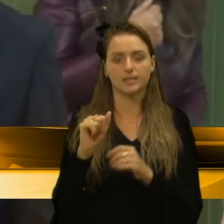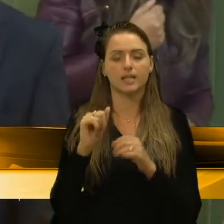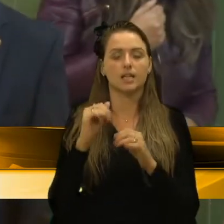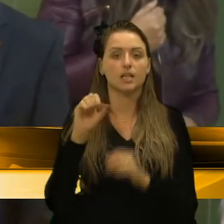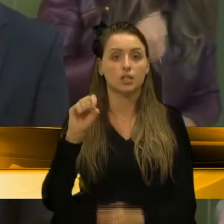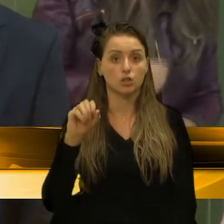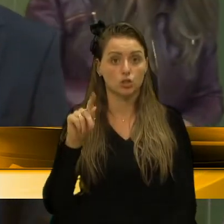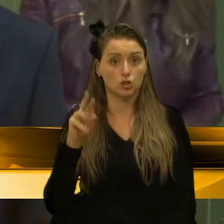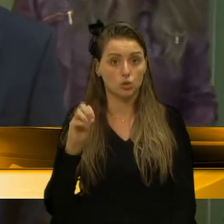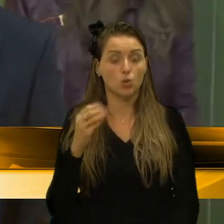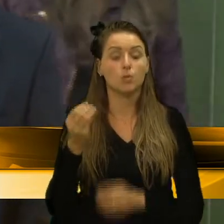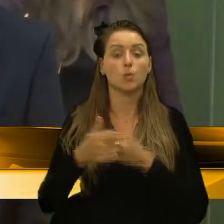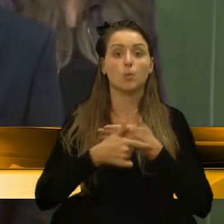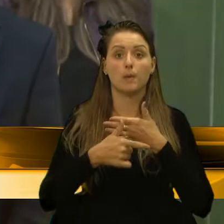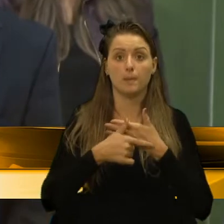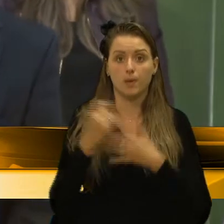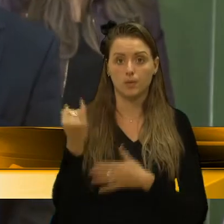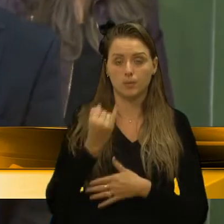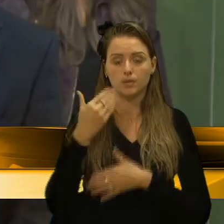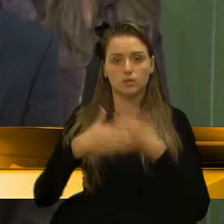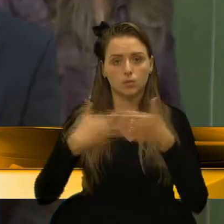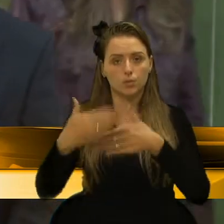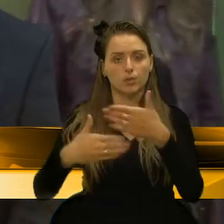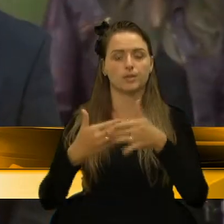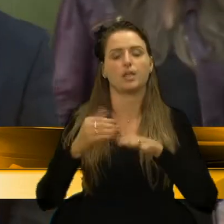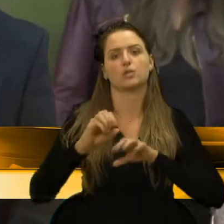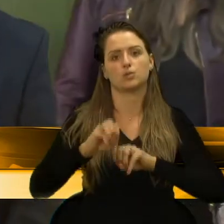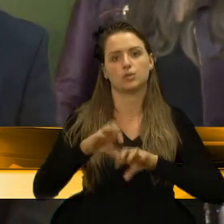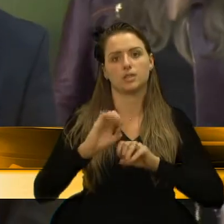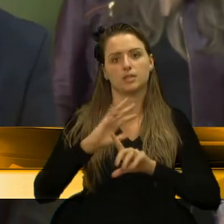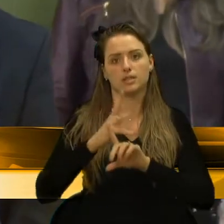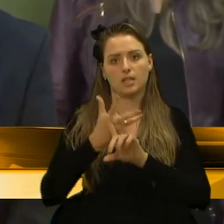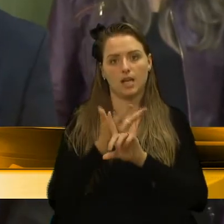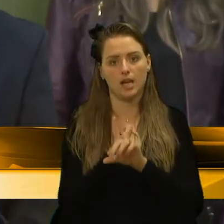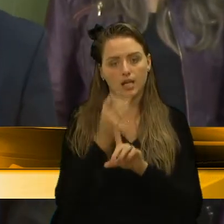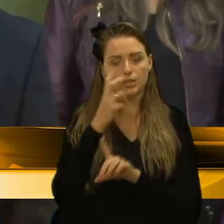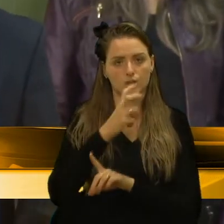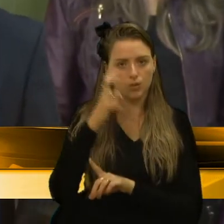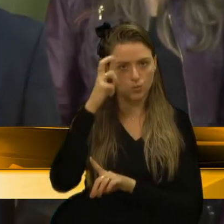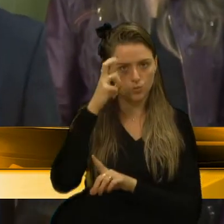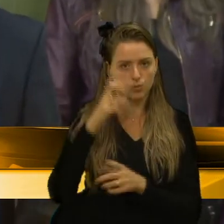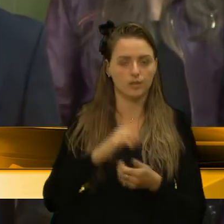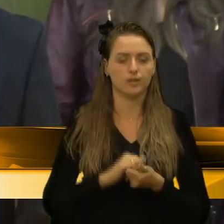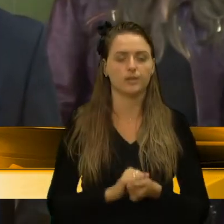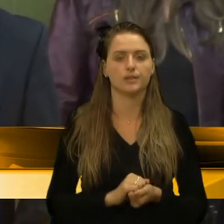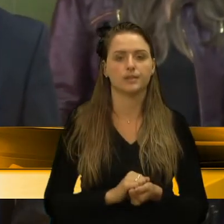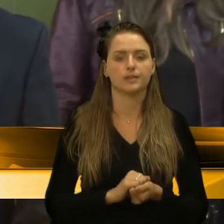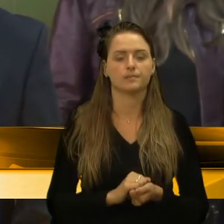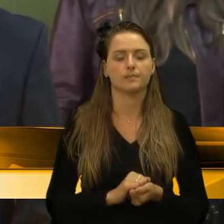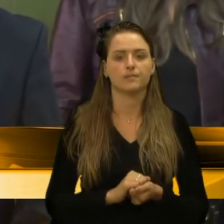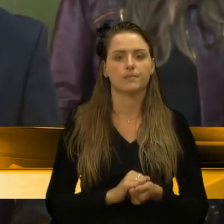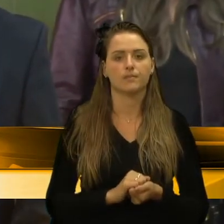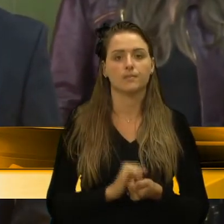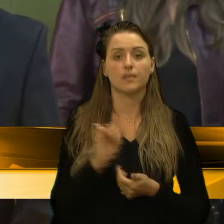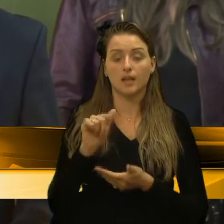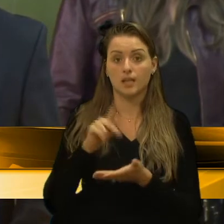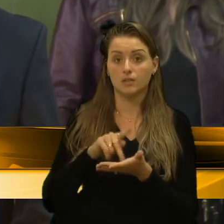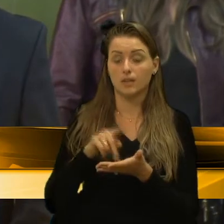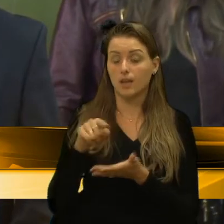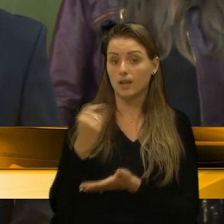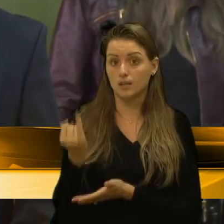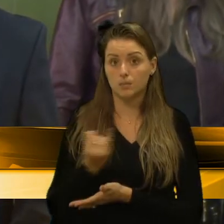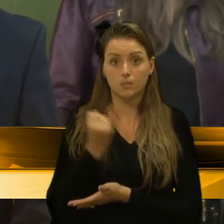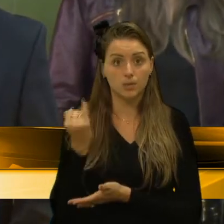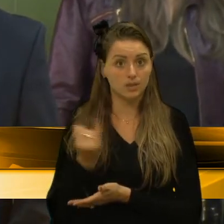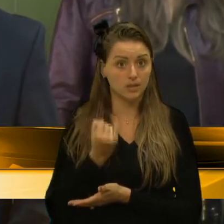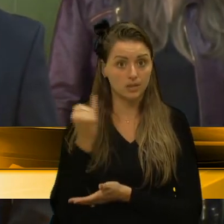a importância que ela tem dentro do processo educacional, da arte e da cultura. Isso realmente é vital para